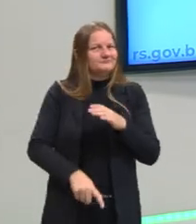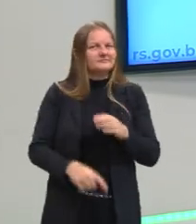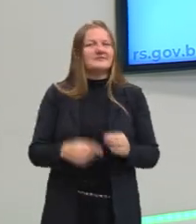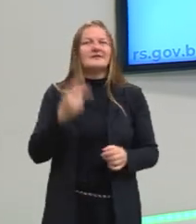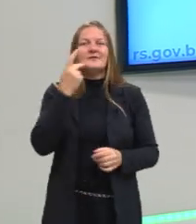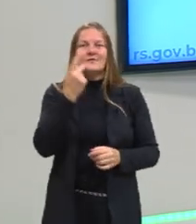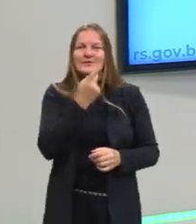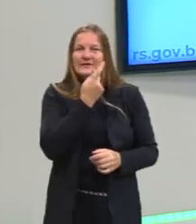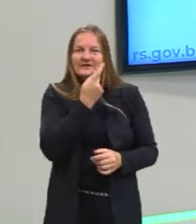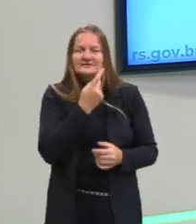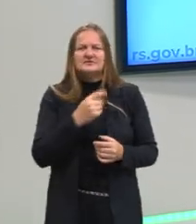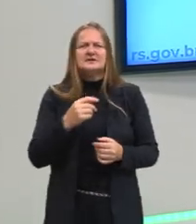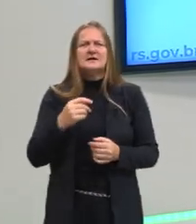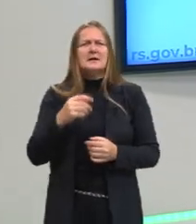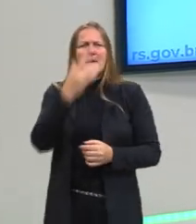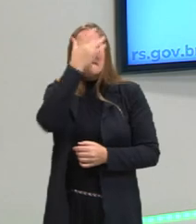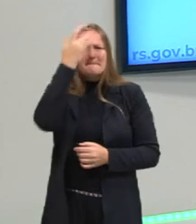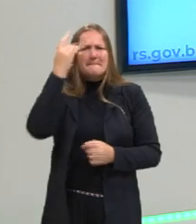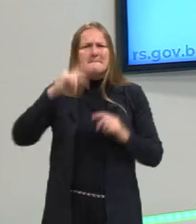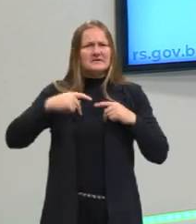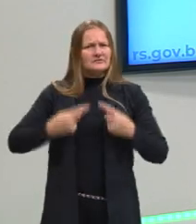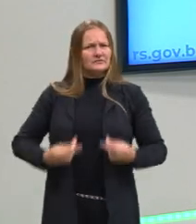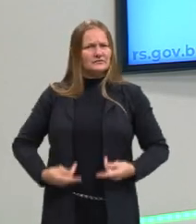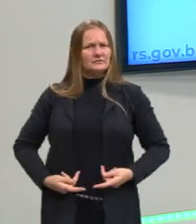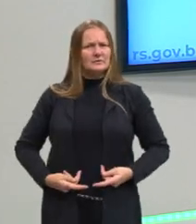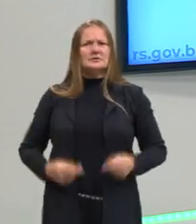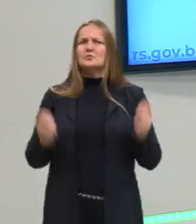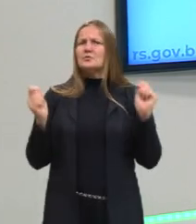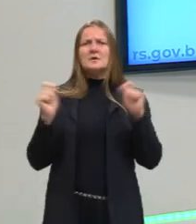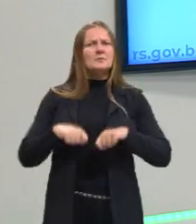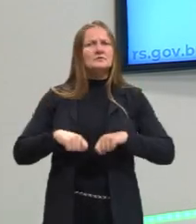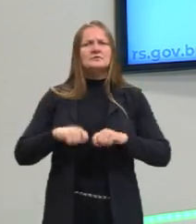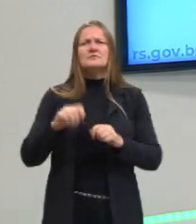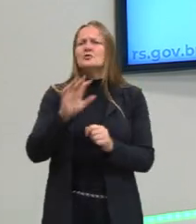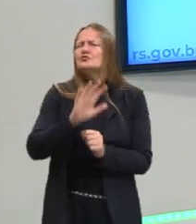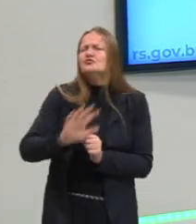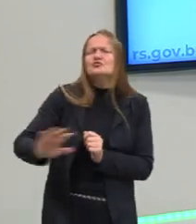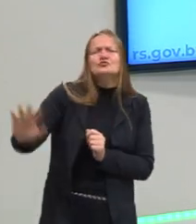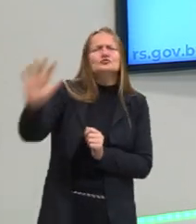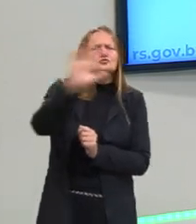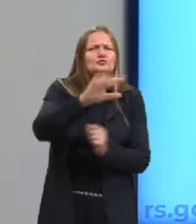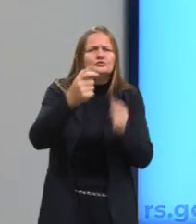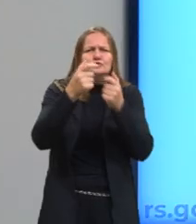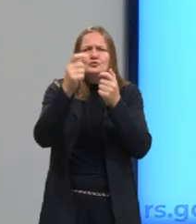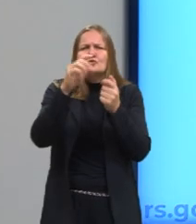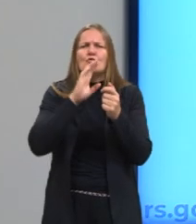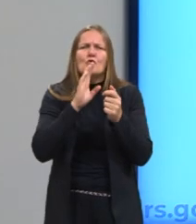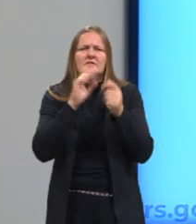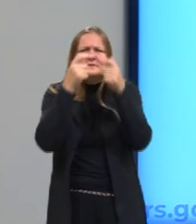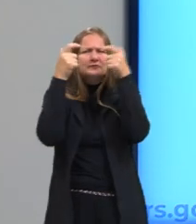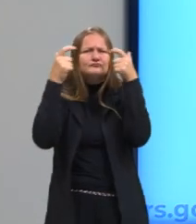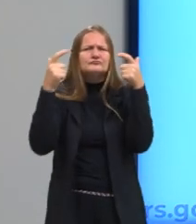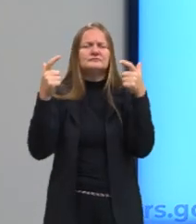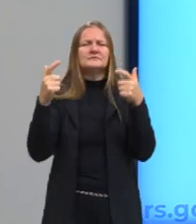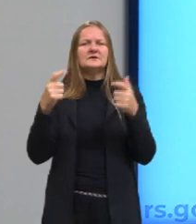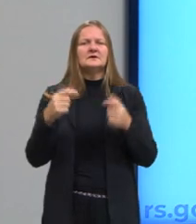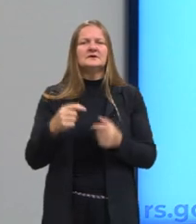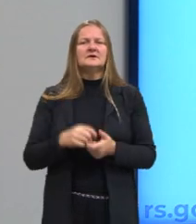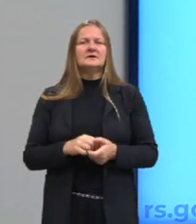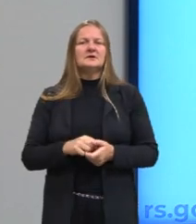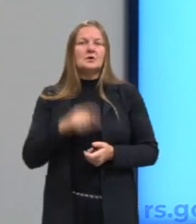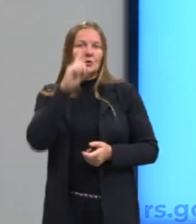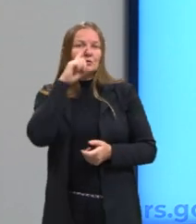propõe que o ser humano não é possível abranger todo o conhecimento como o do Karim propõe o canto